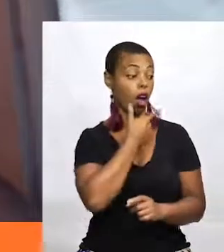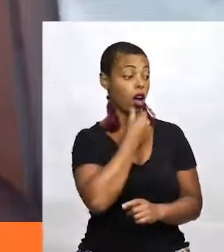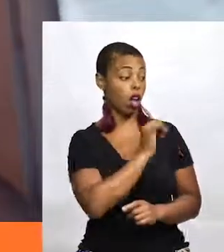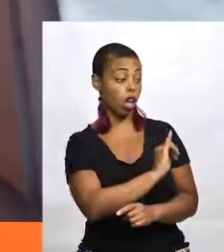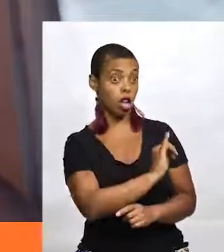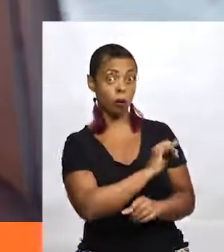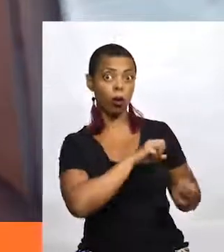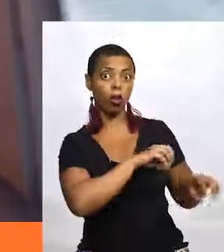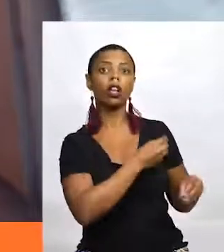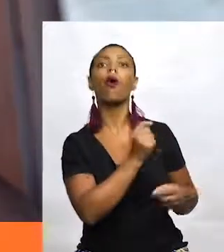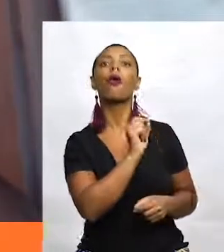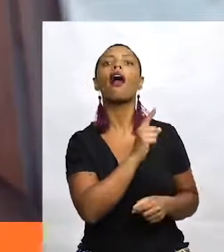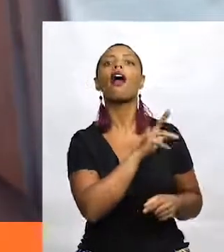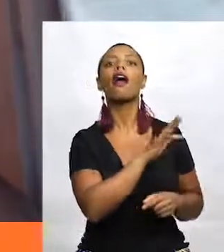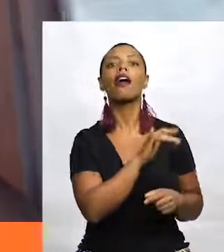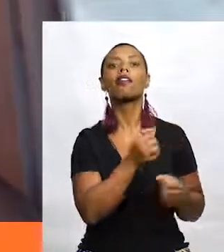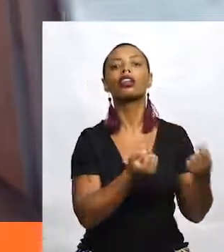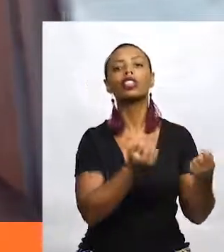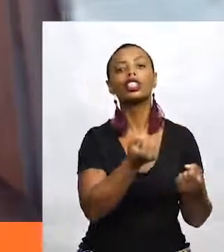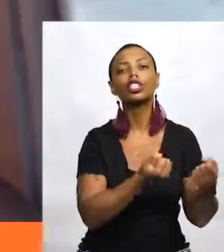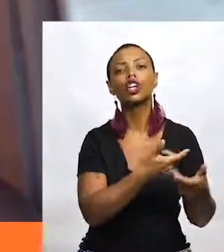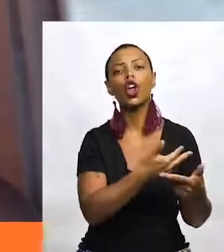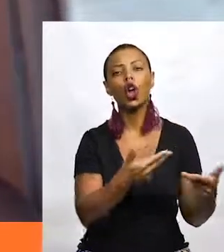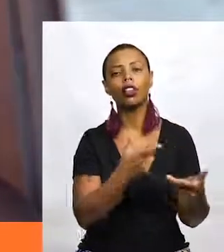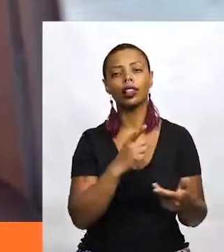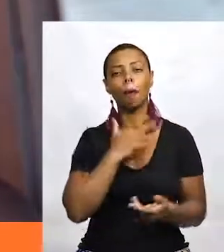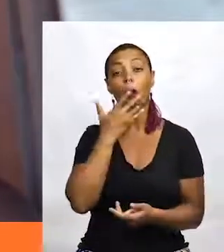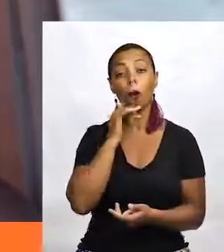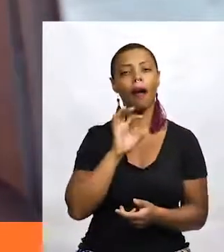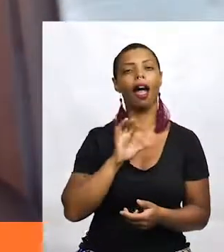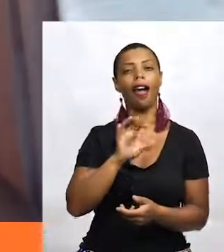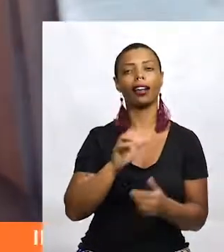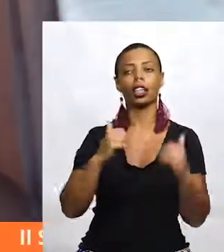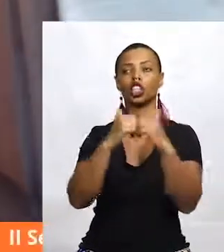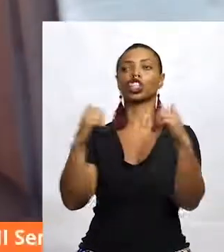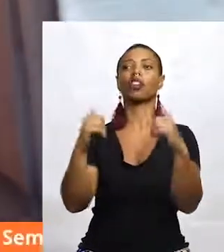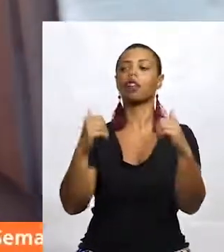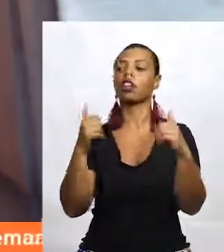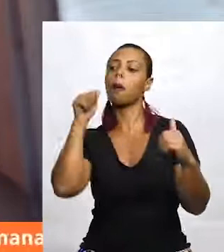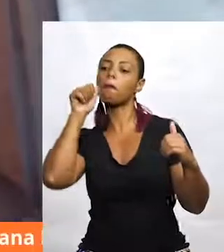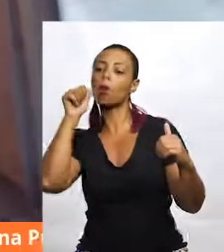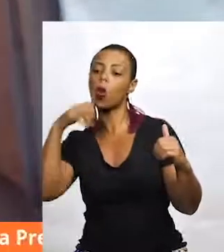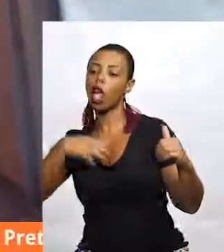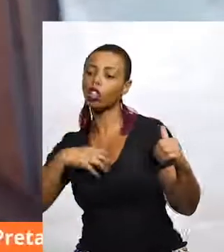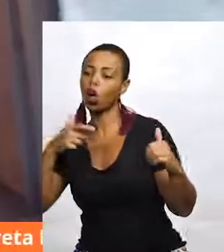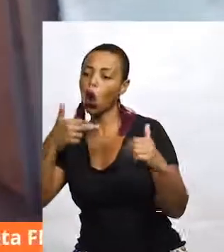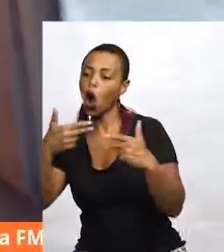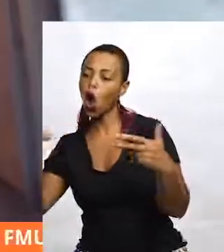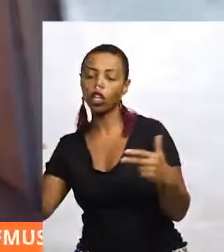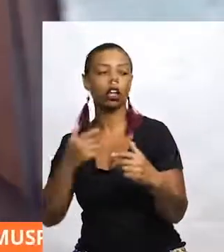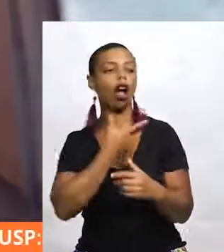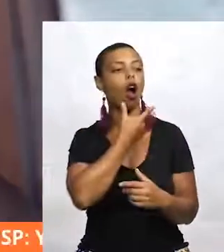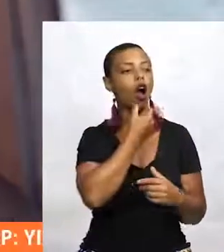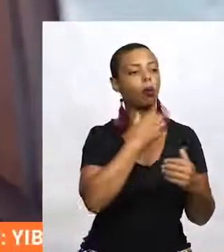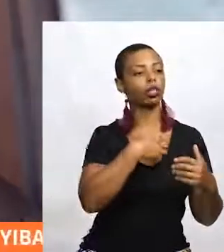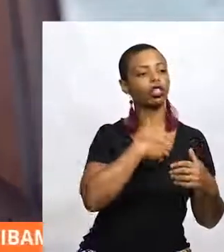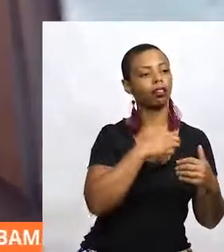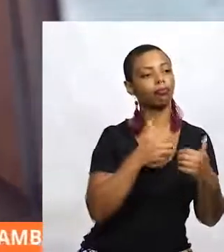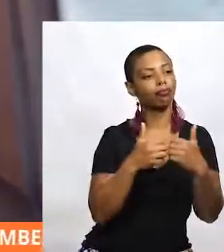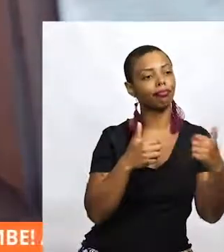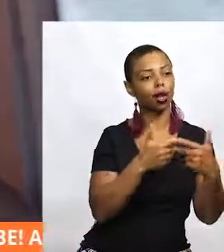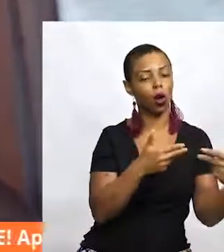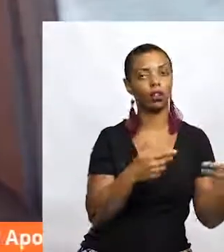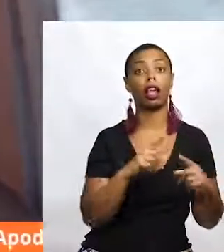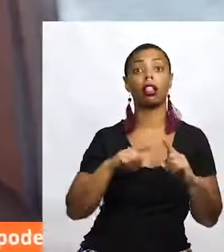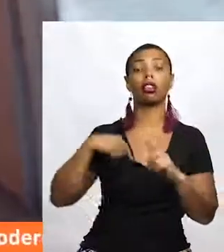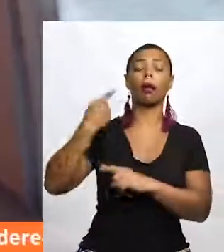trabalhos mais ditos masculinos, né? Meu pai definia muito isso, separava muito bem as coisas. E o incentivo ao estudo veio